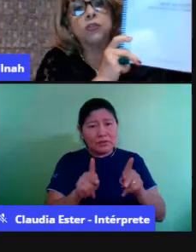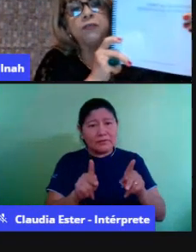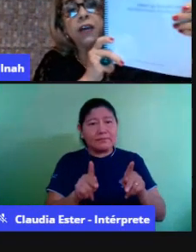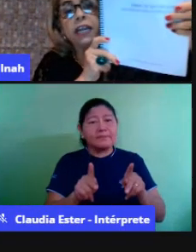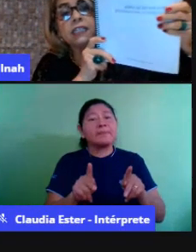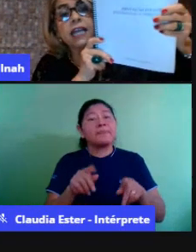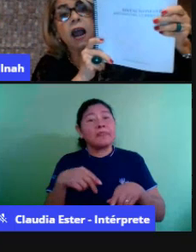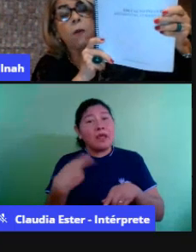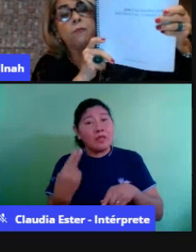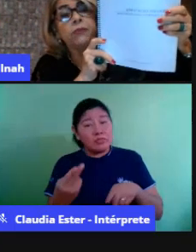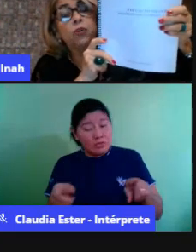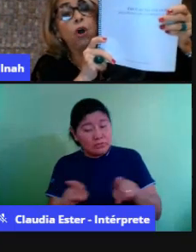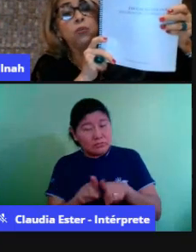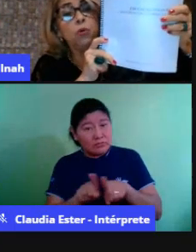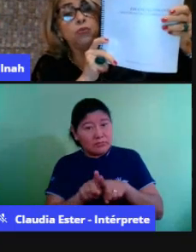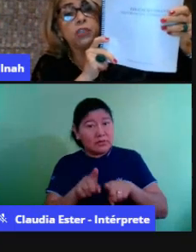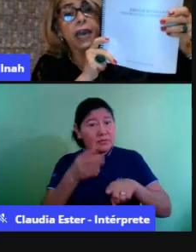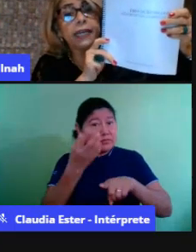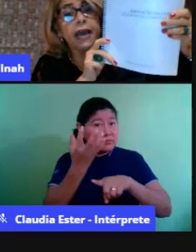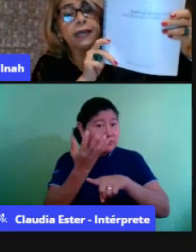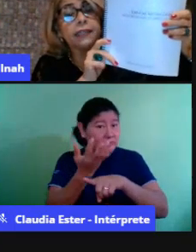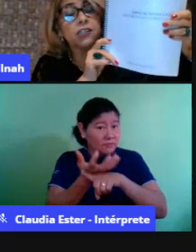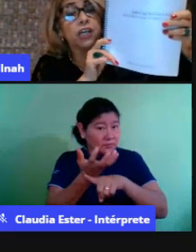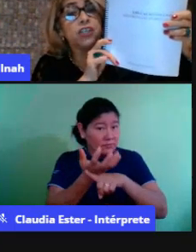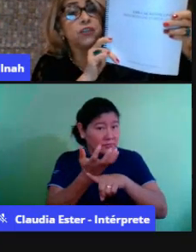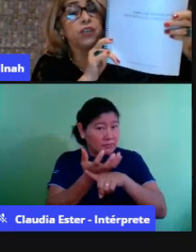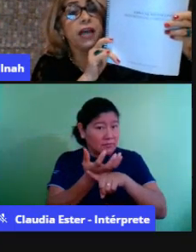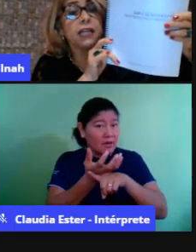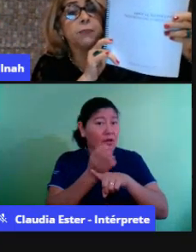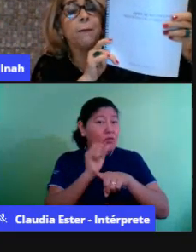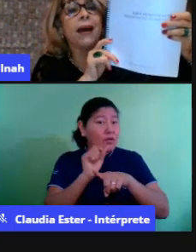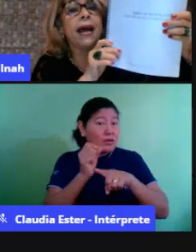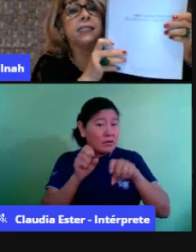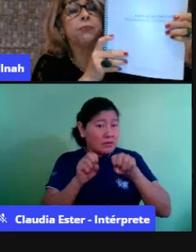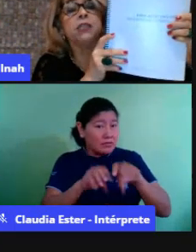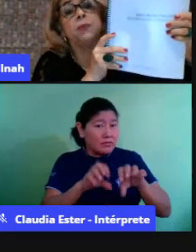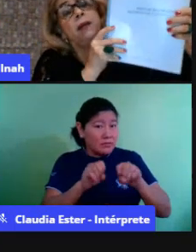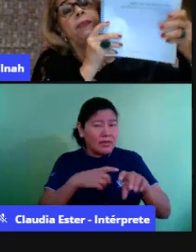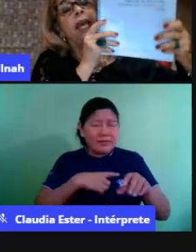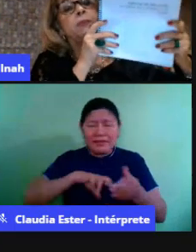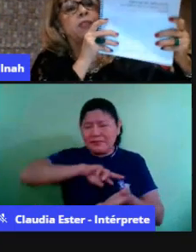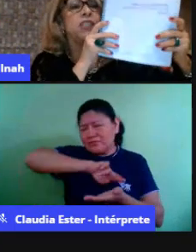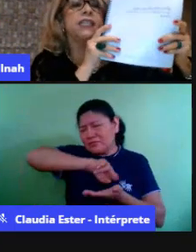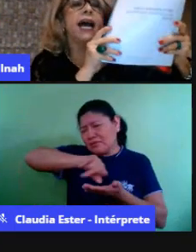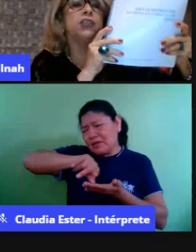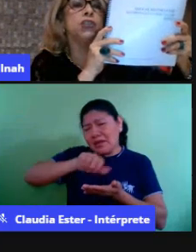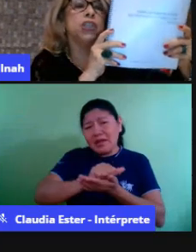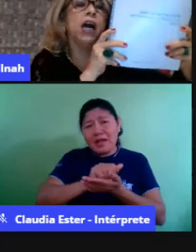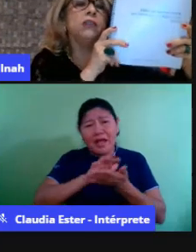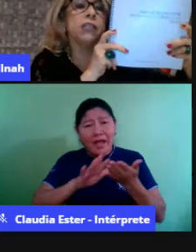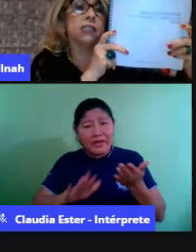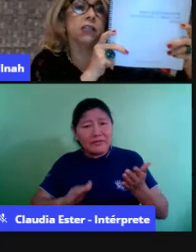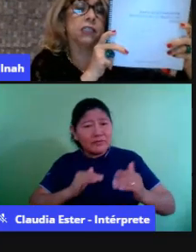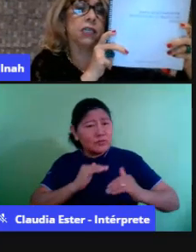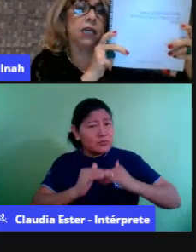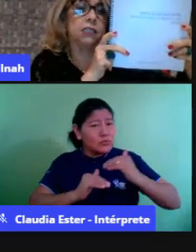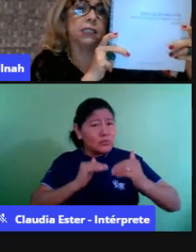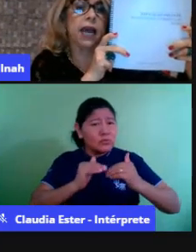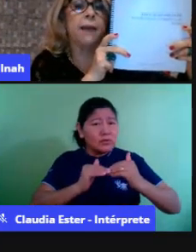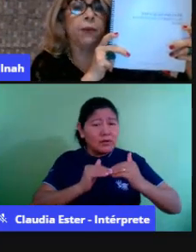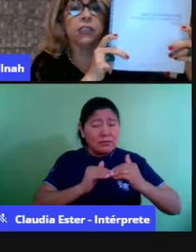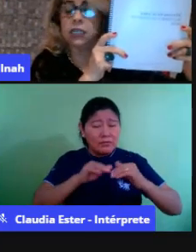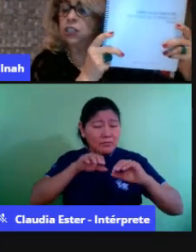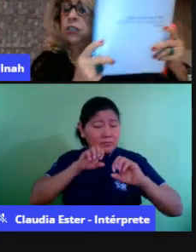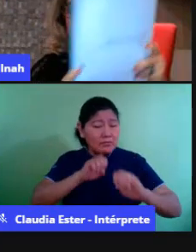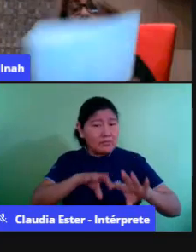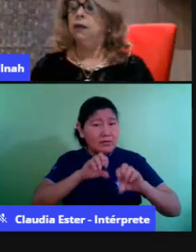O nosso referencial, todo mundo tem, né? Aqui está cheio de atividades preparadas por especificidade de ano das nossas crianças,